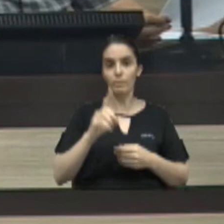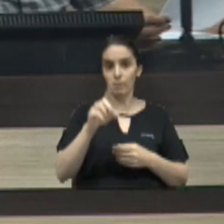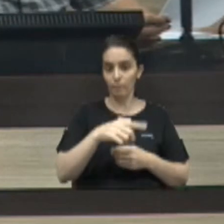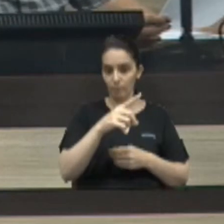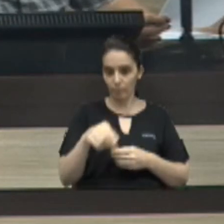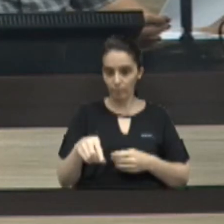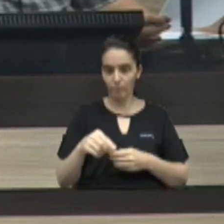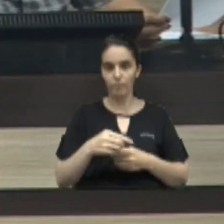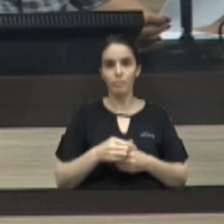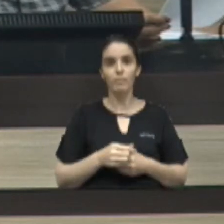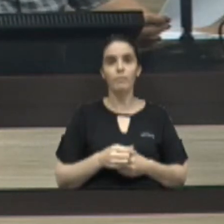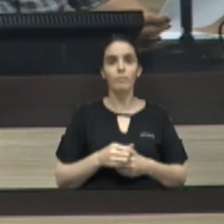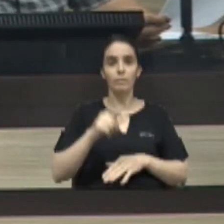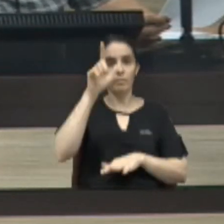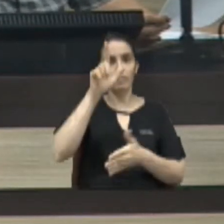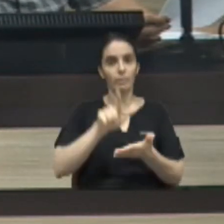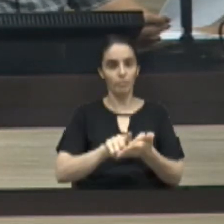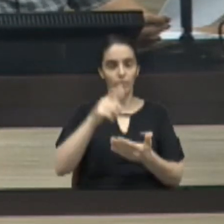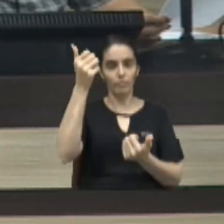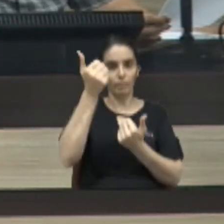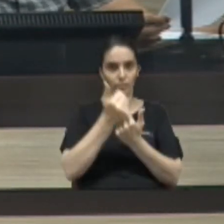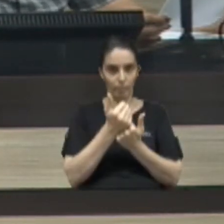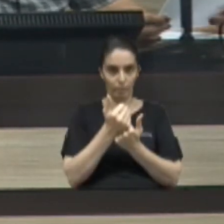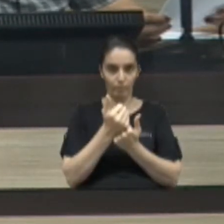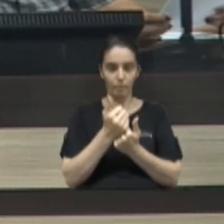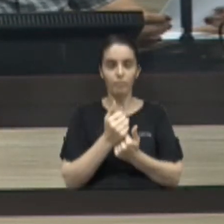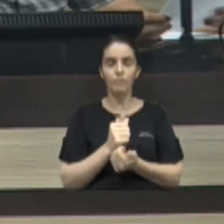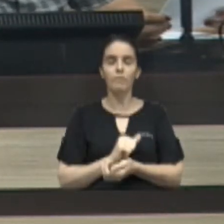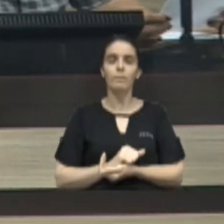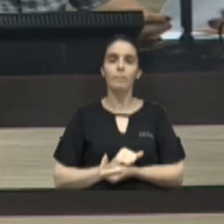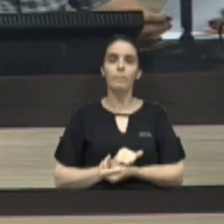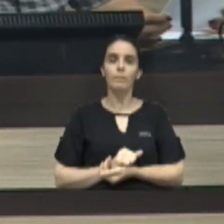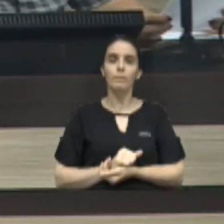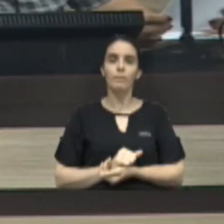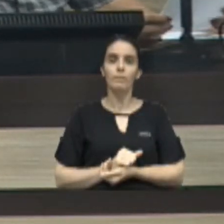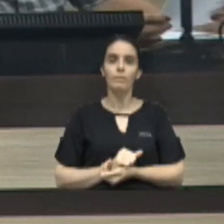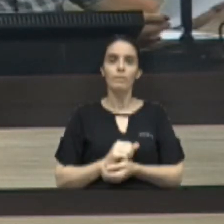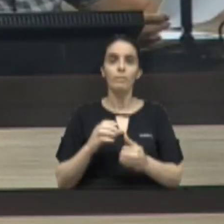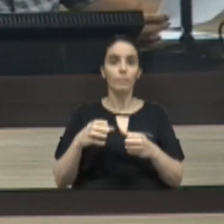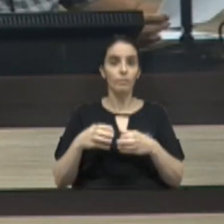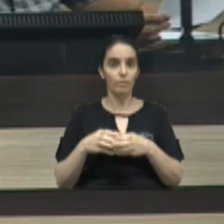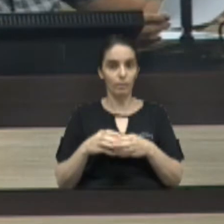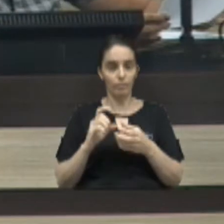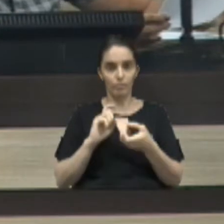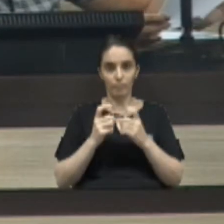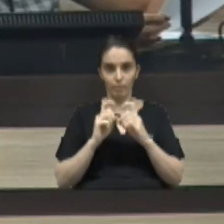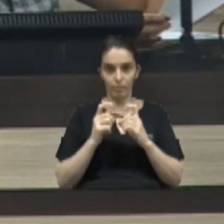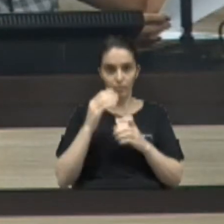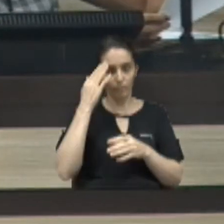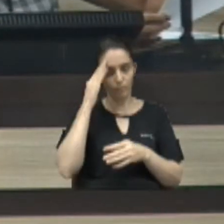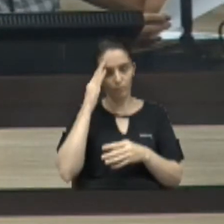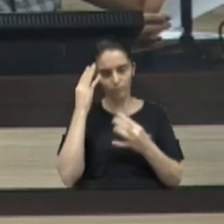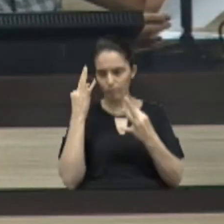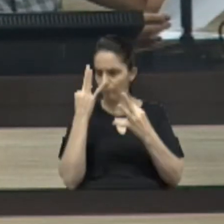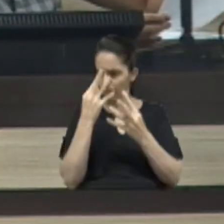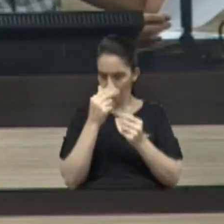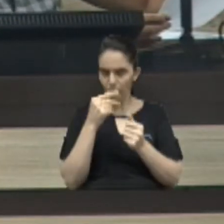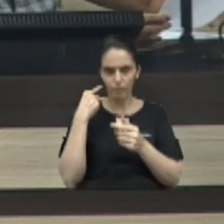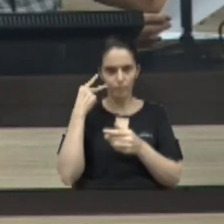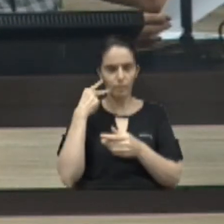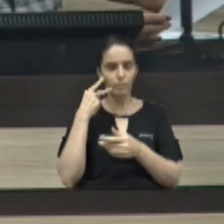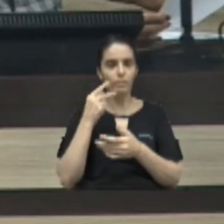pelos vice-líderes, até nova sessão legislativa. O bloco em reunião e entendimento de todos os